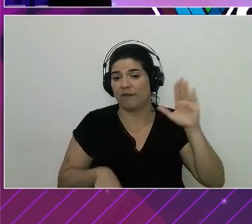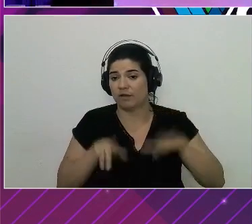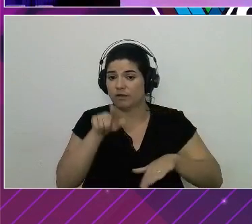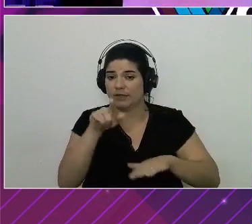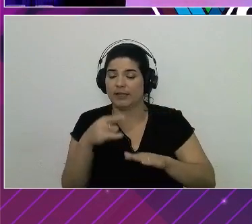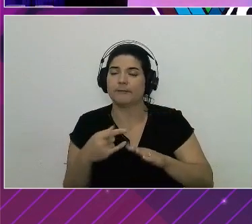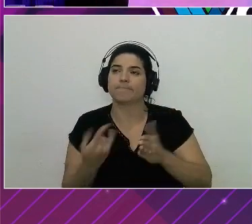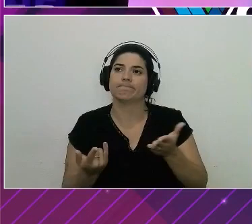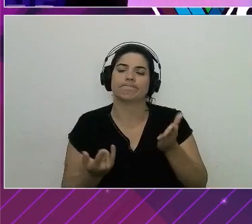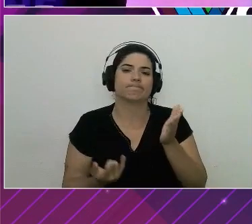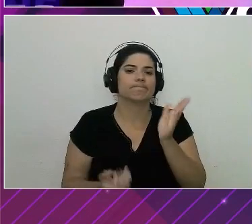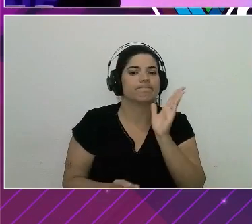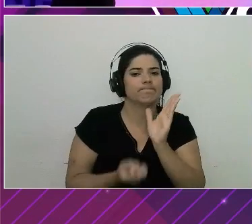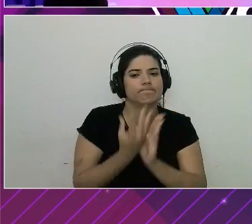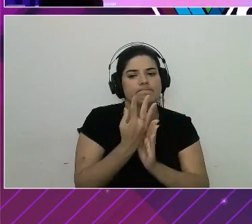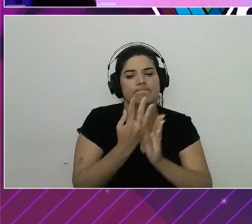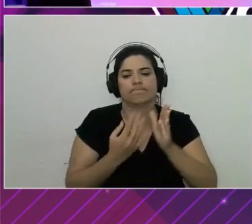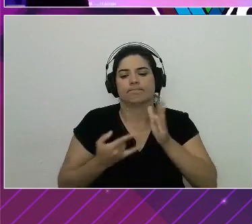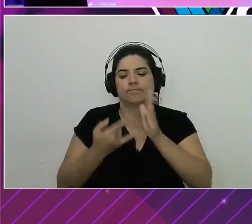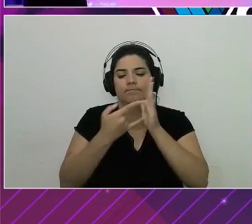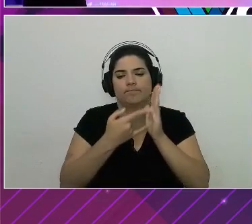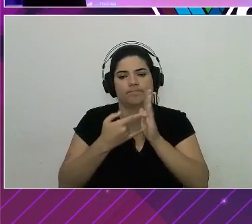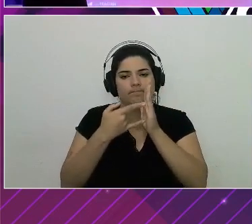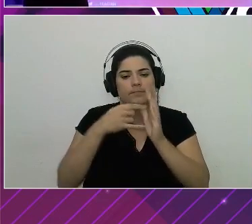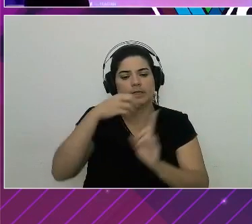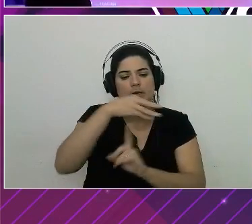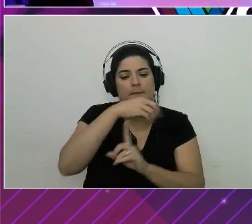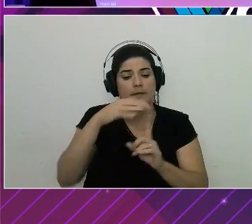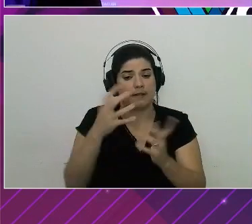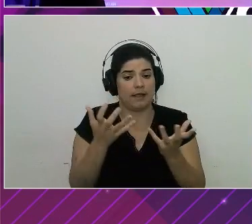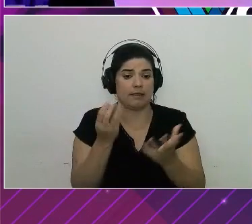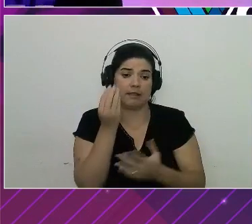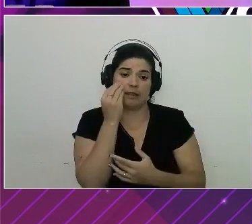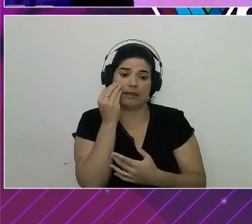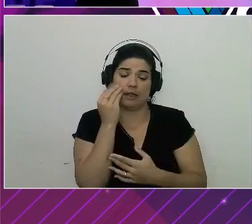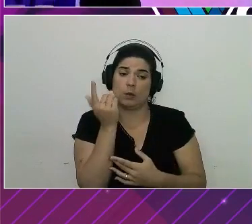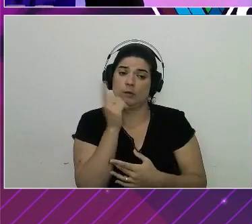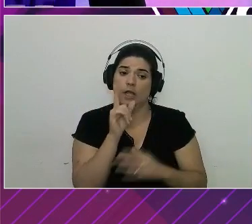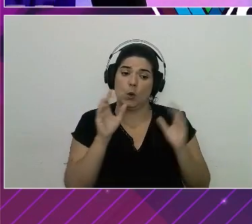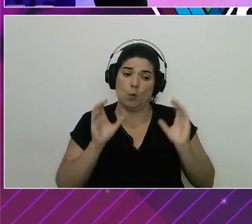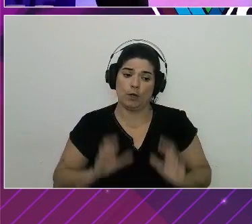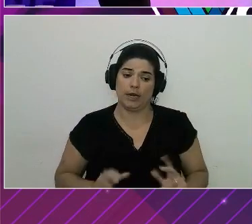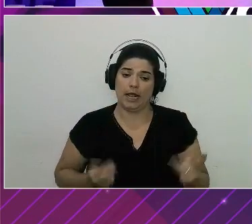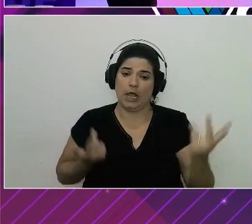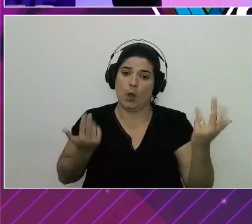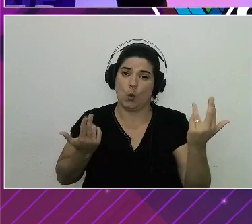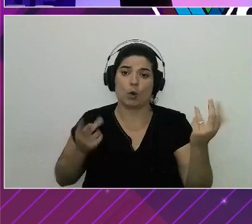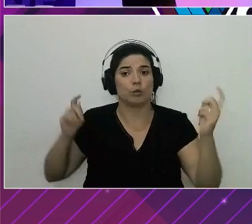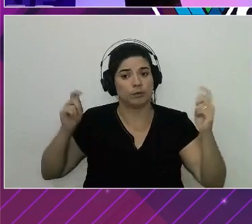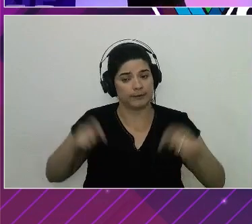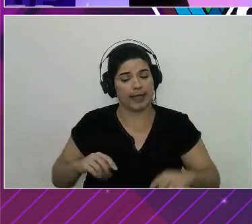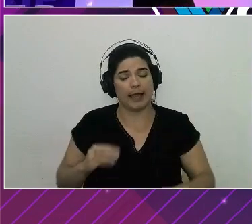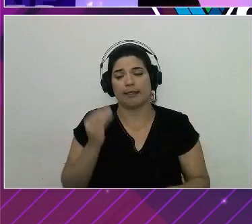você quer depois testar se ela se comporta igual em produção. Você consegue fazer isso com o mesmo teste. Tá?